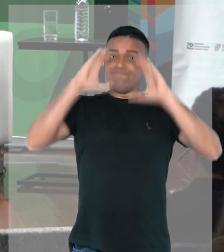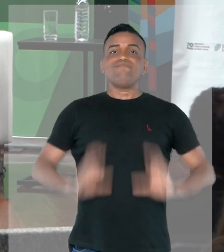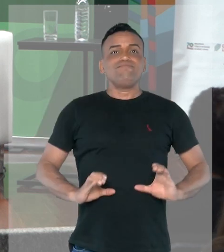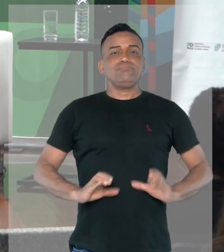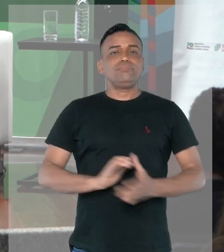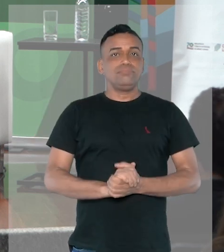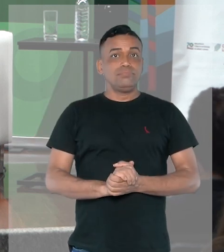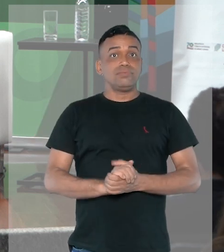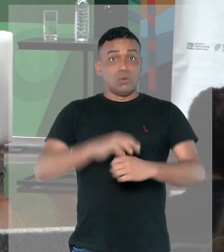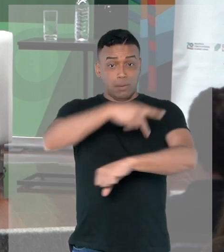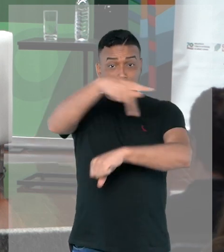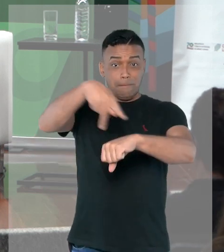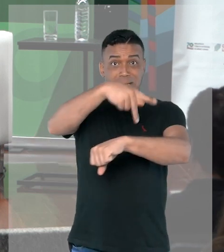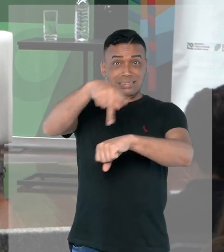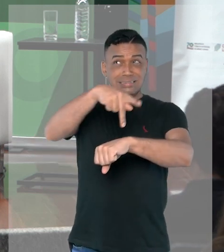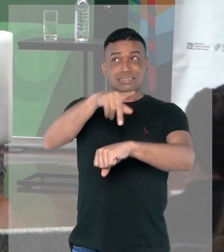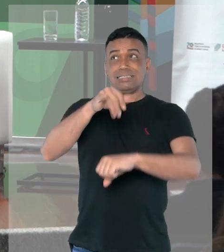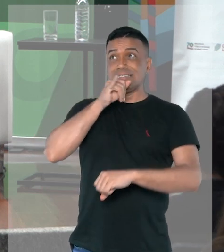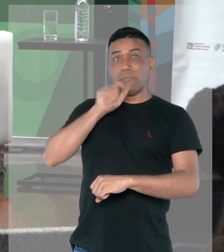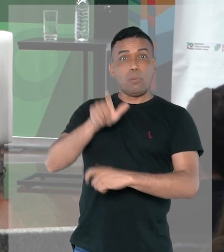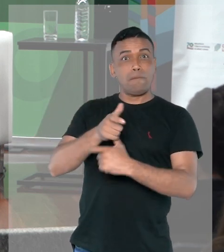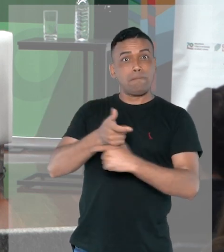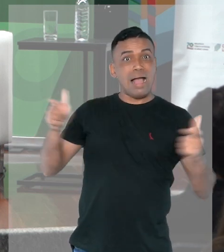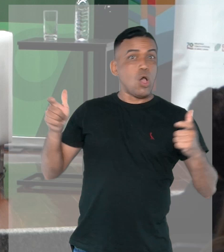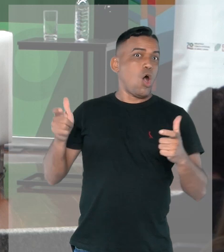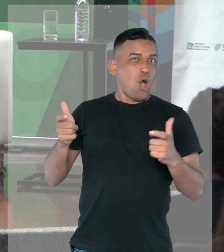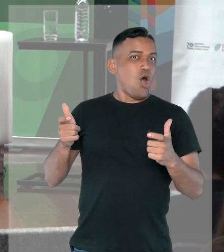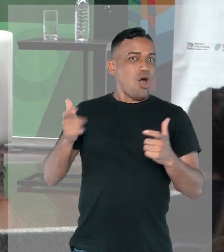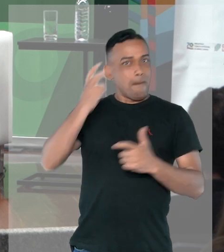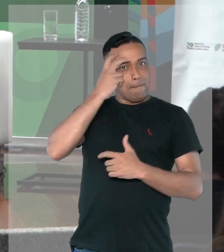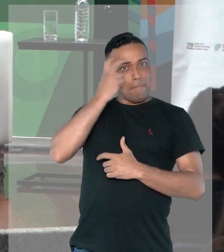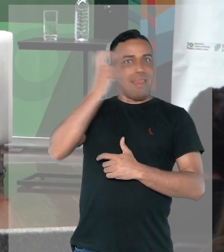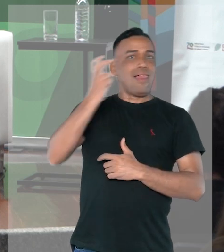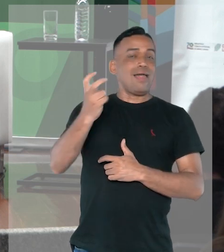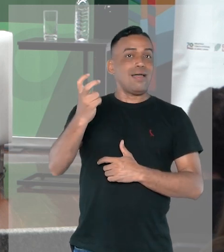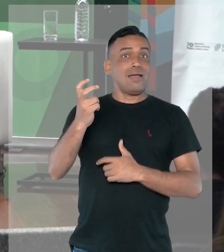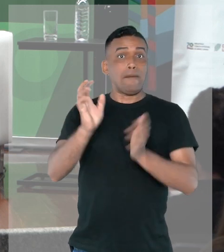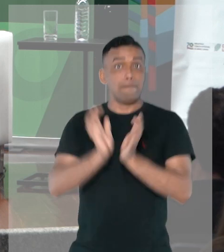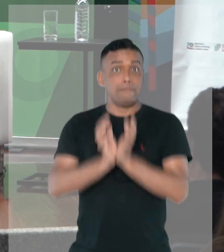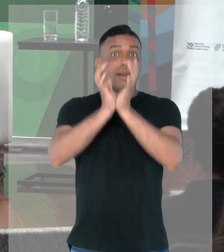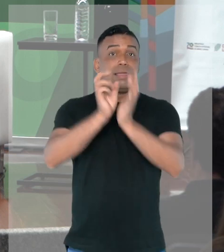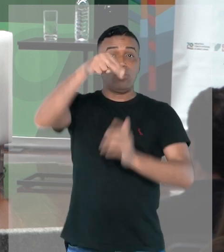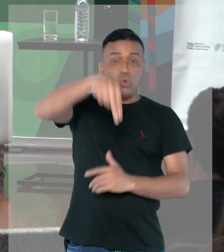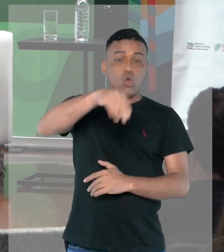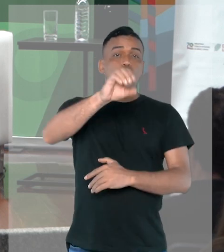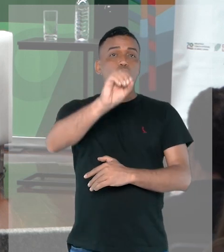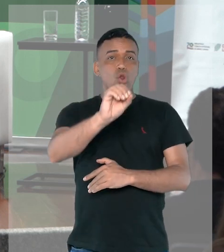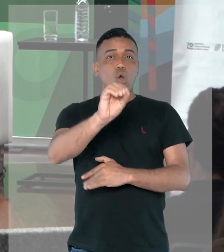dos países mais inteligentes naquela época, os maiores prêmios Nobéis na